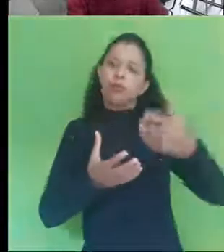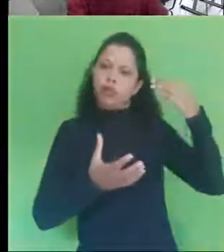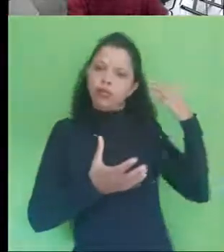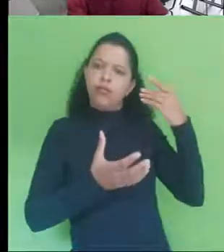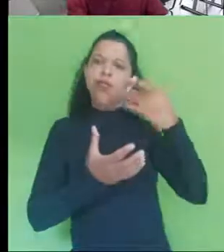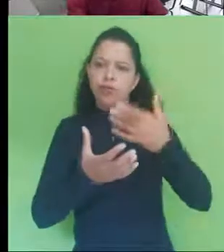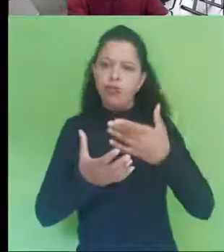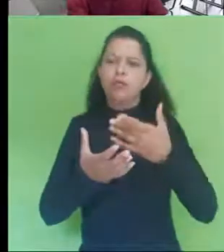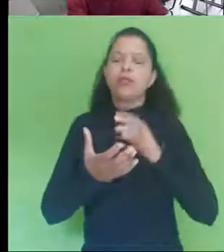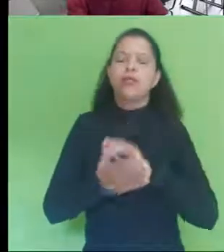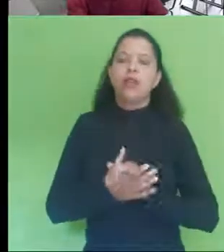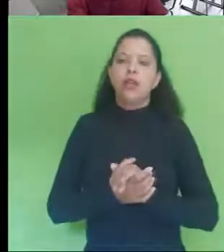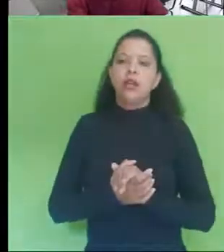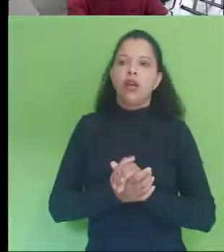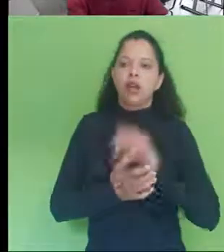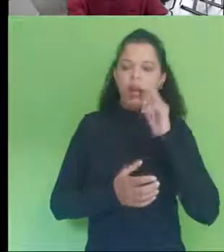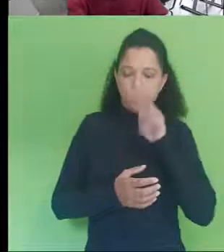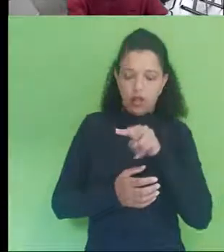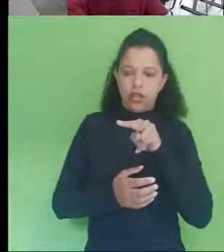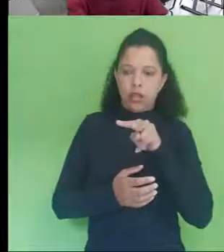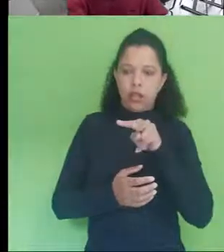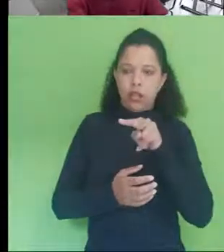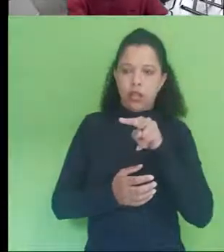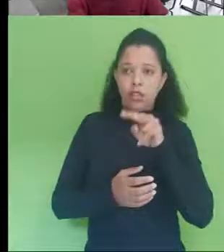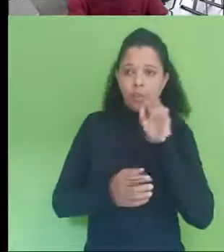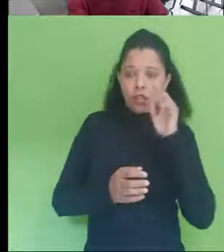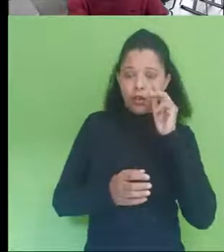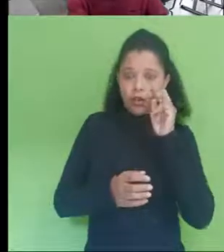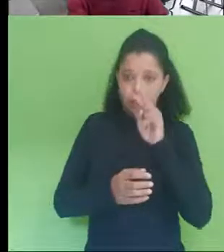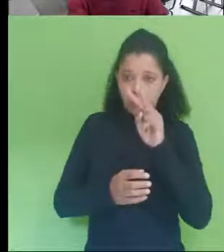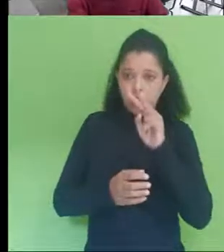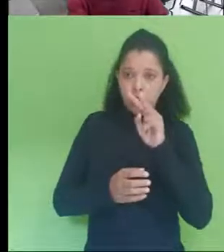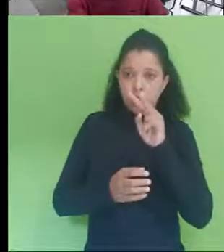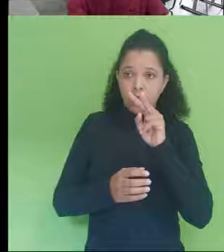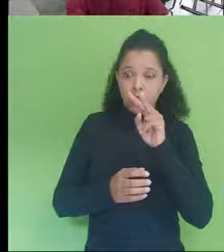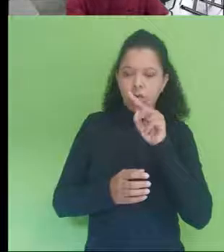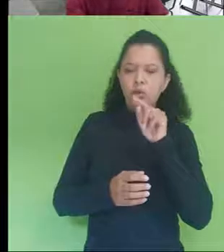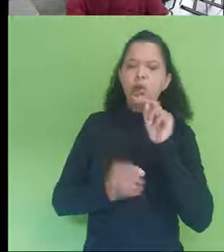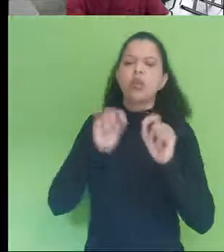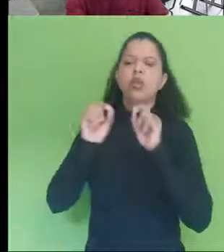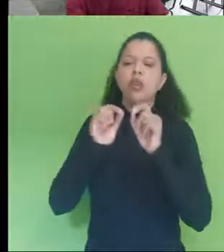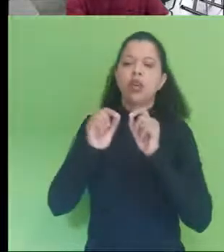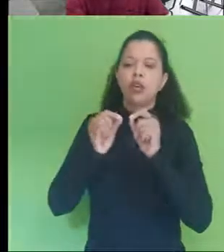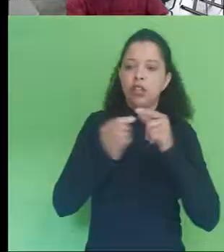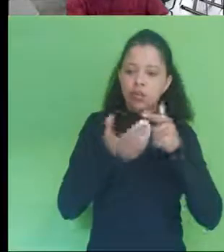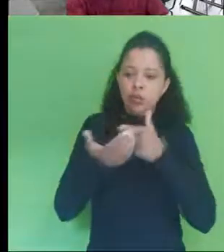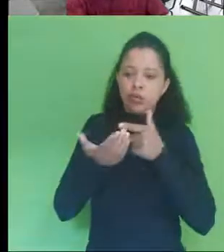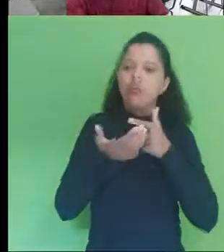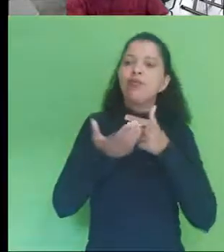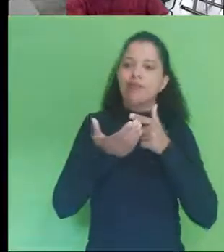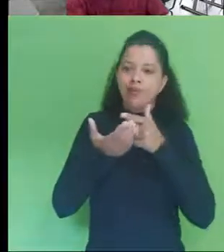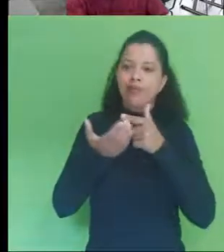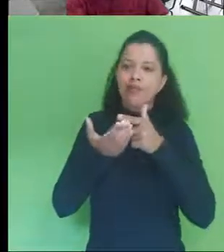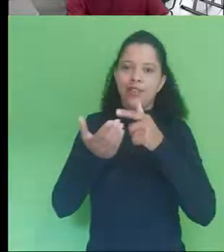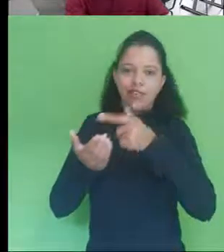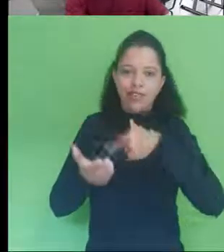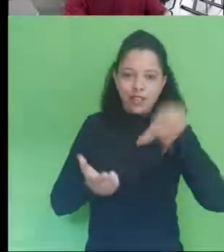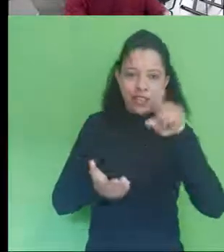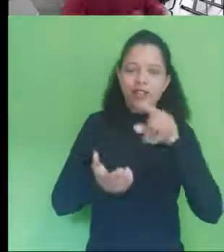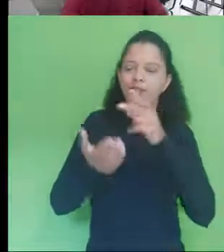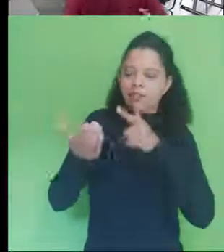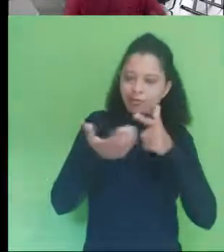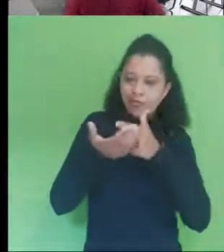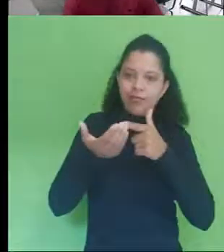primitivo vivia. Ok? Então aqui eles estão saindo, nessa imagem, estão saindo para caçar. Então já